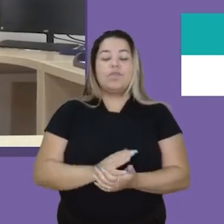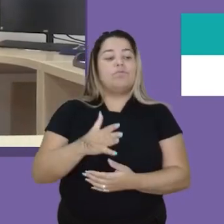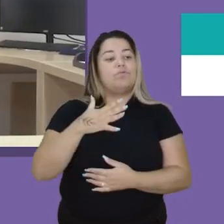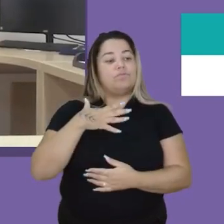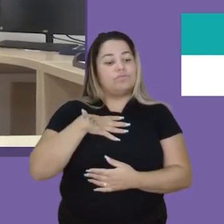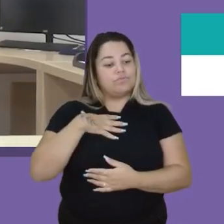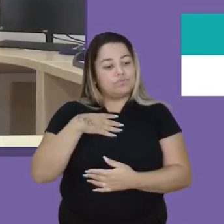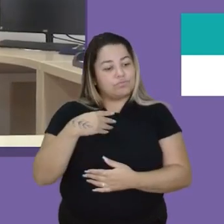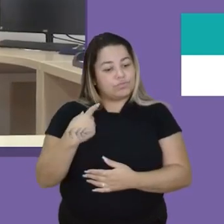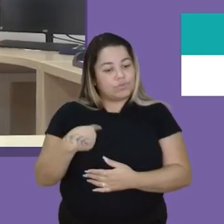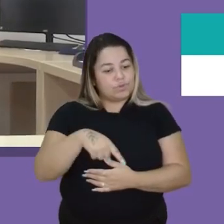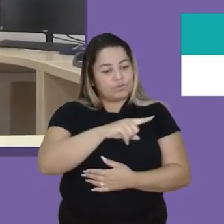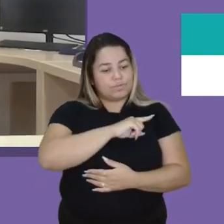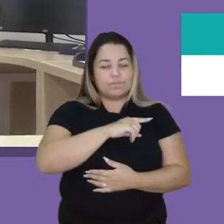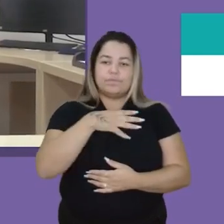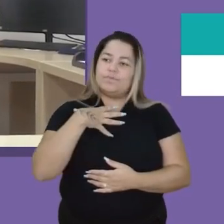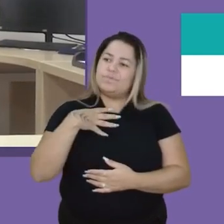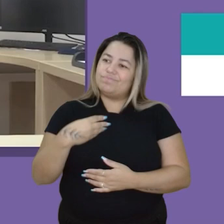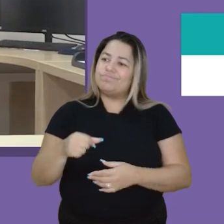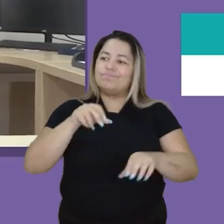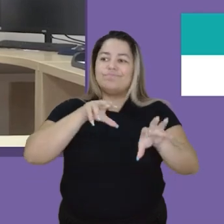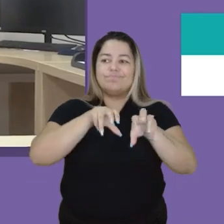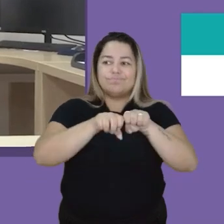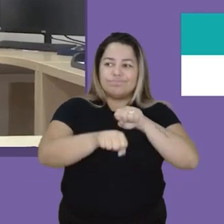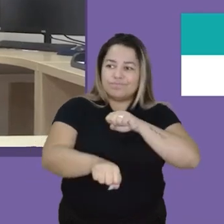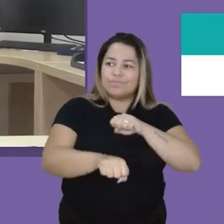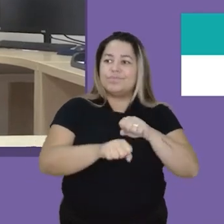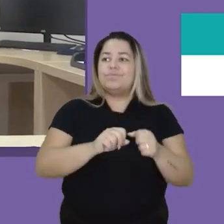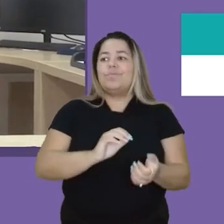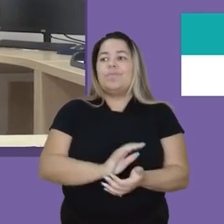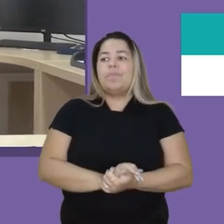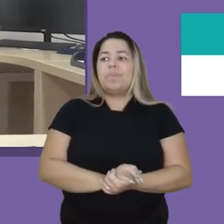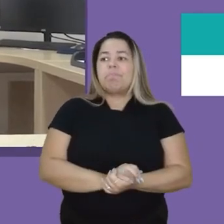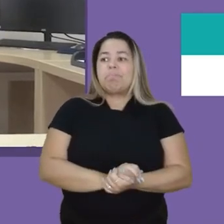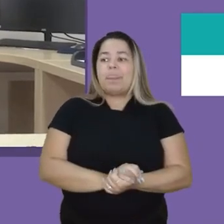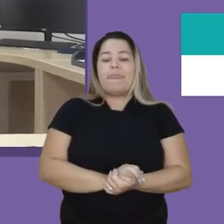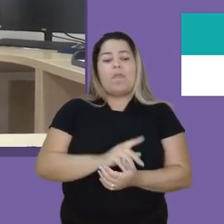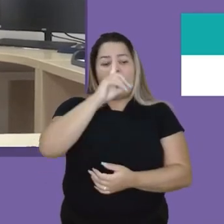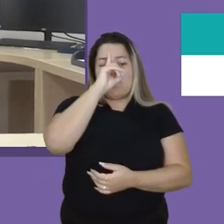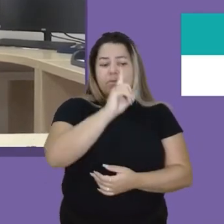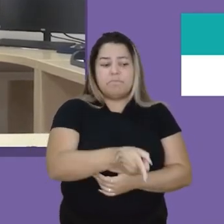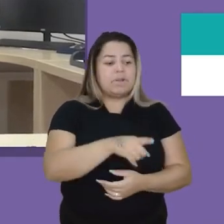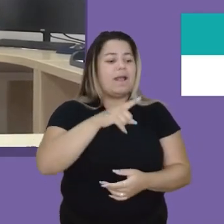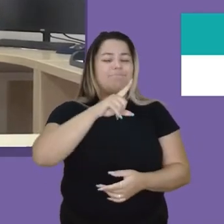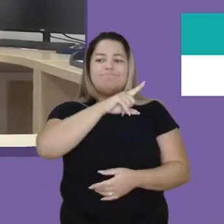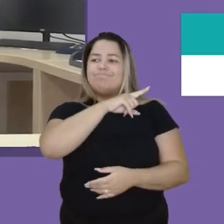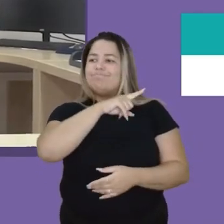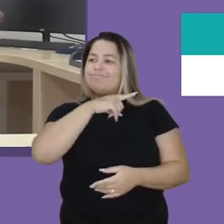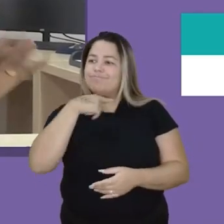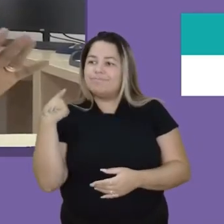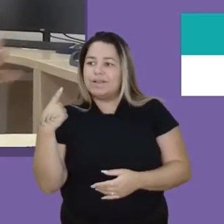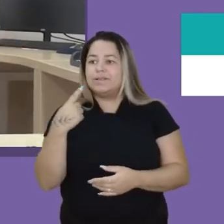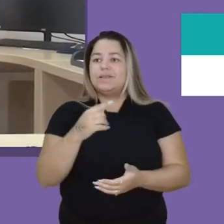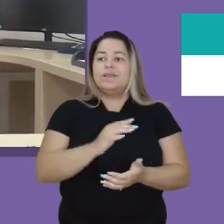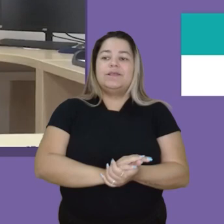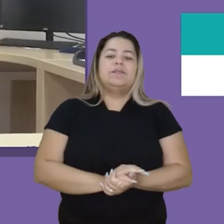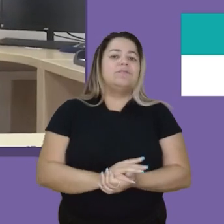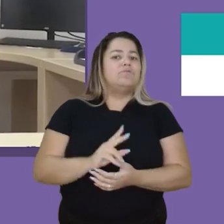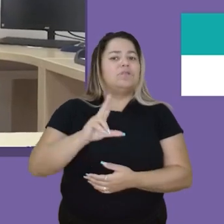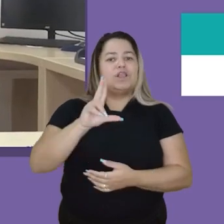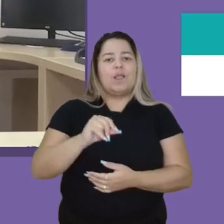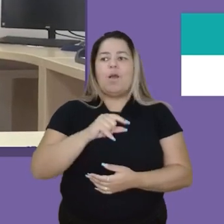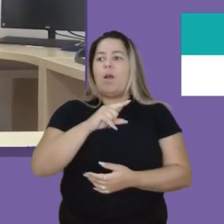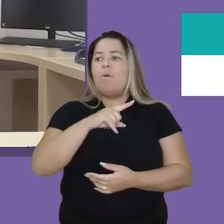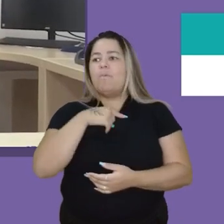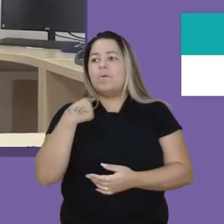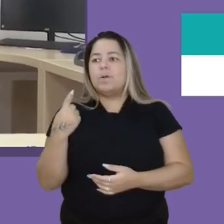serem assassinados, né? Temos ordem para matar e nós combinamos de não morrer, então